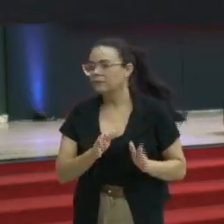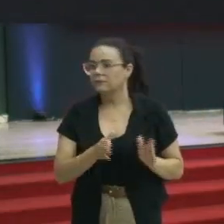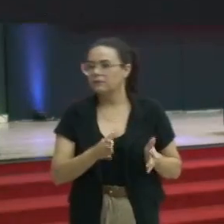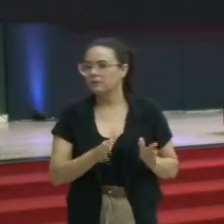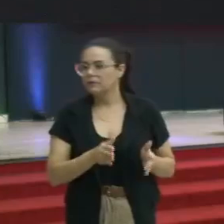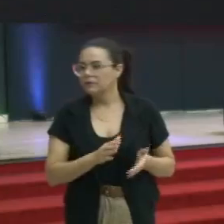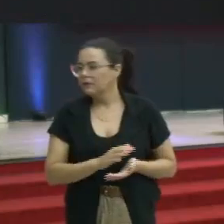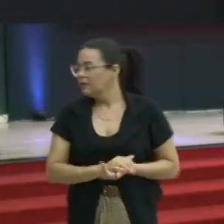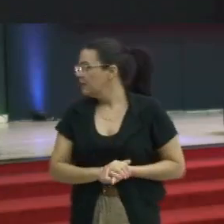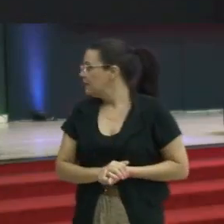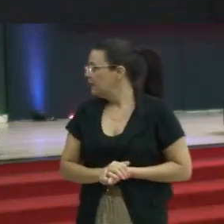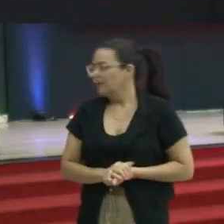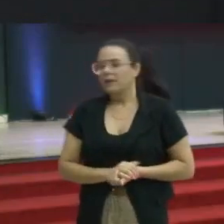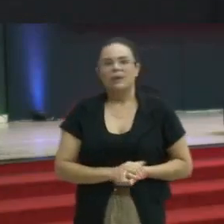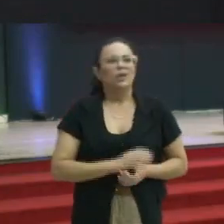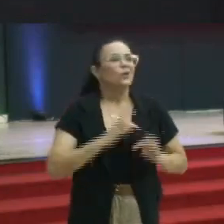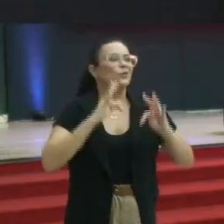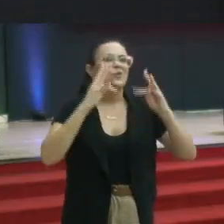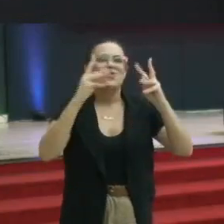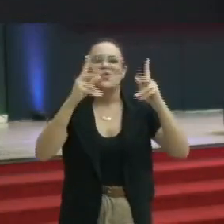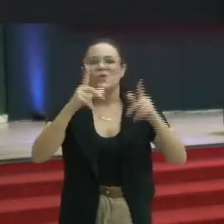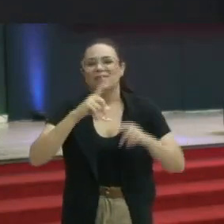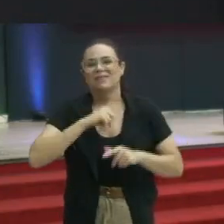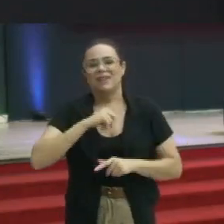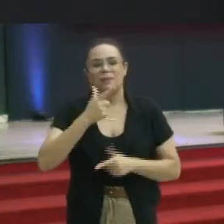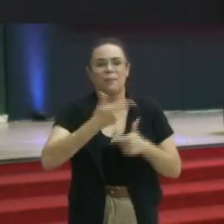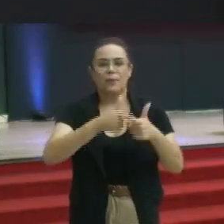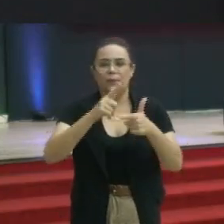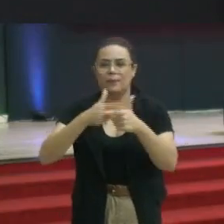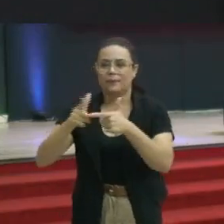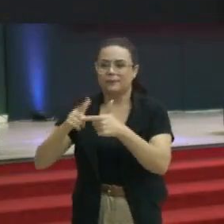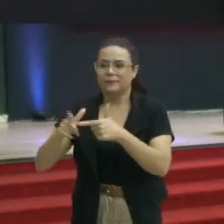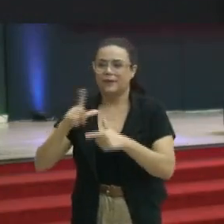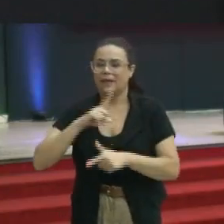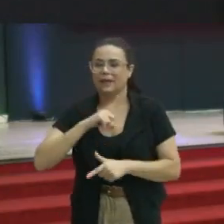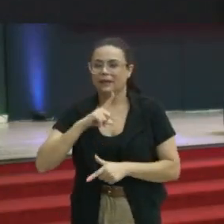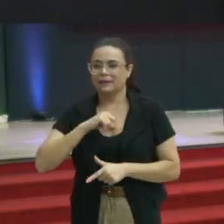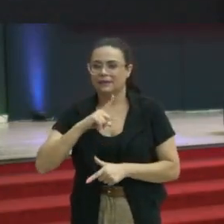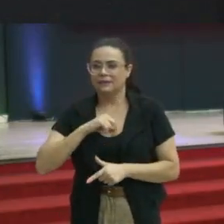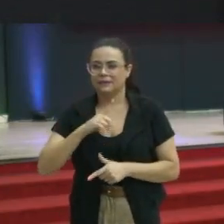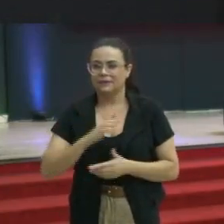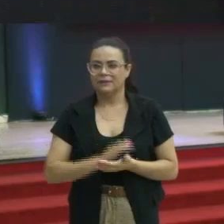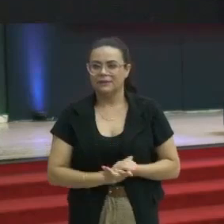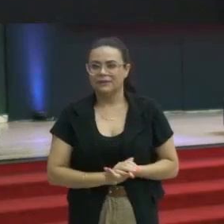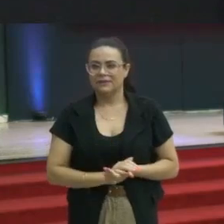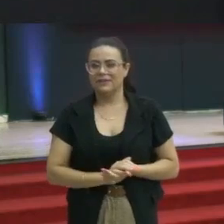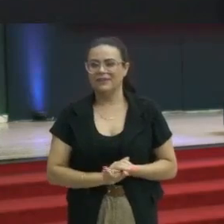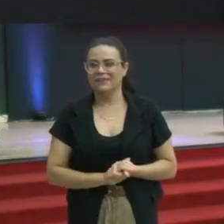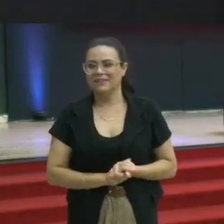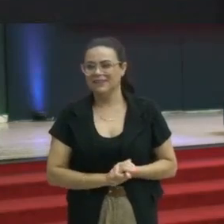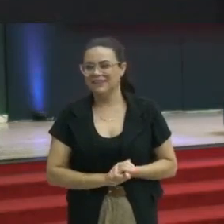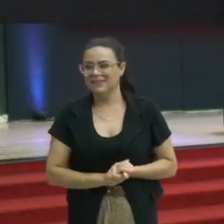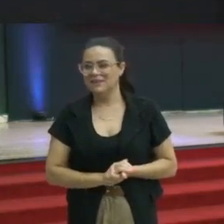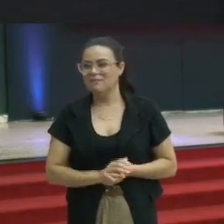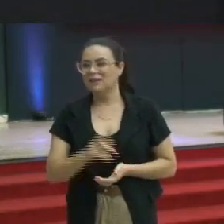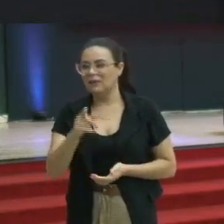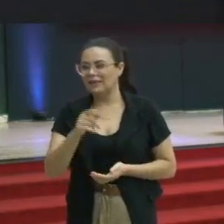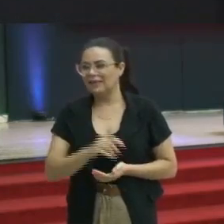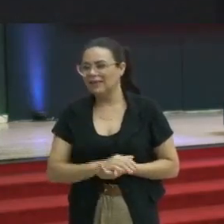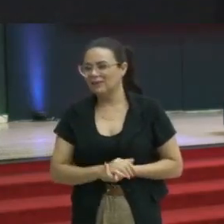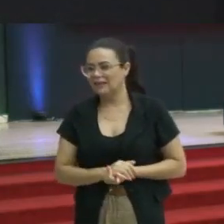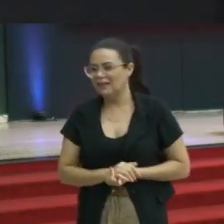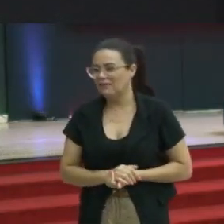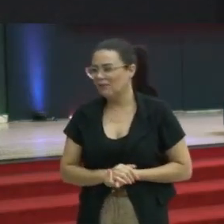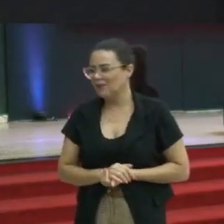Todos aqui temos problemas. Só tem um lugar que não tem problema. É você ir